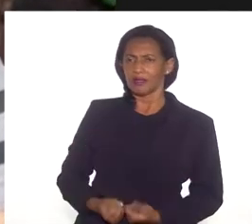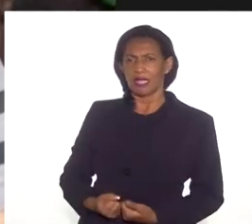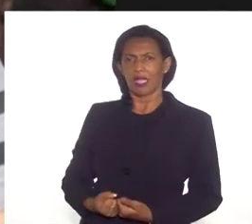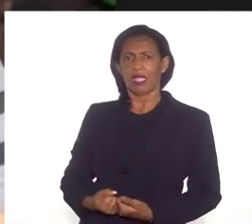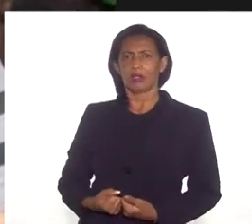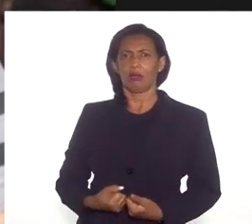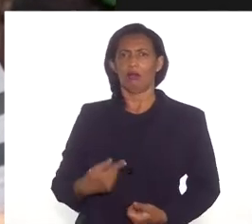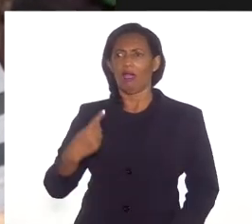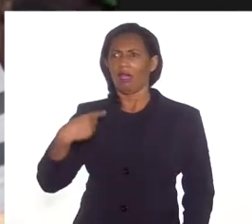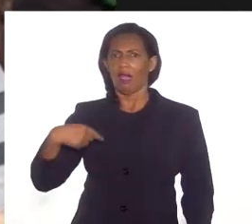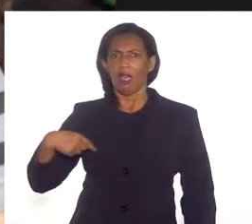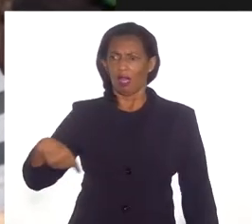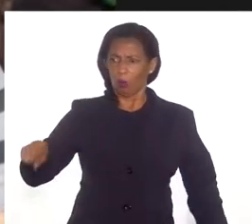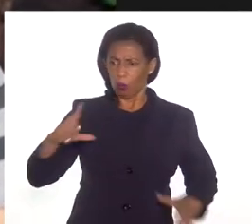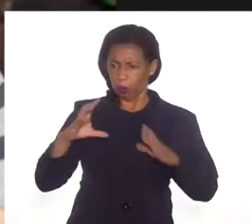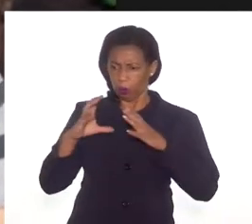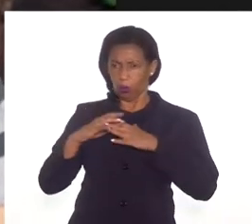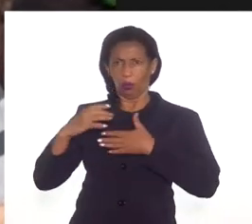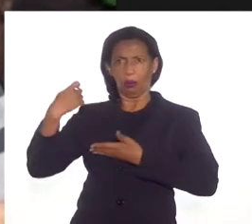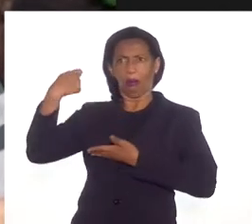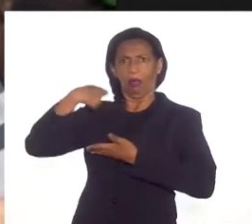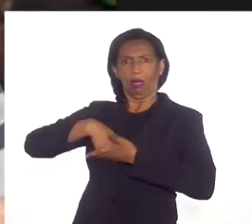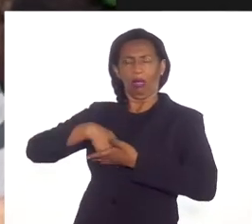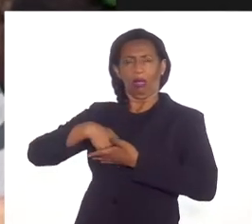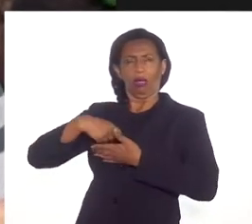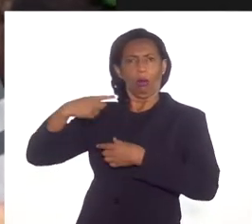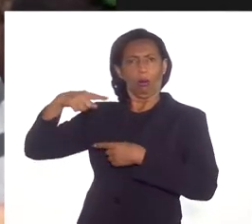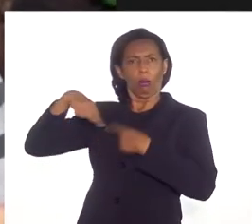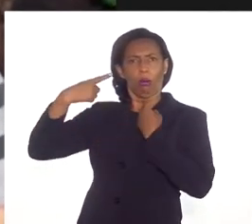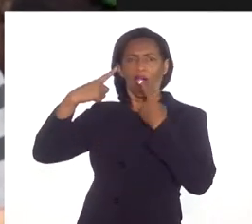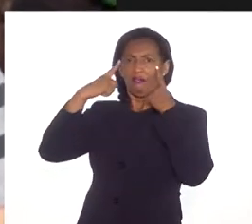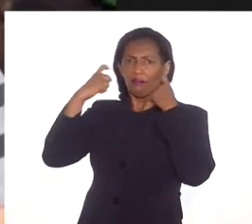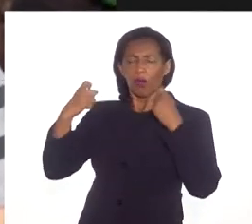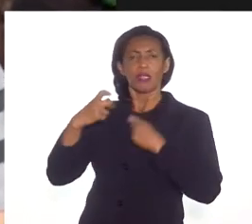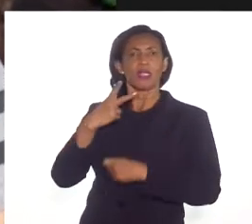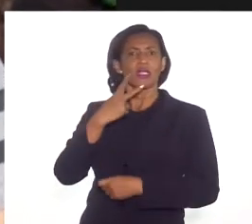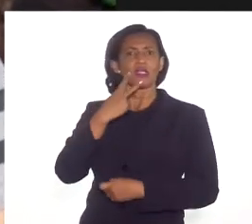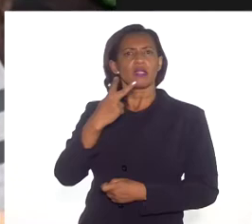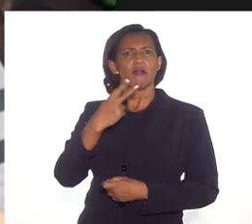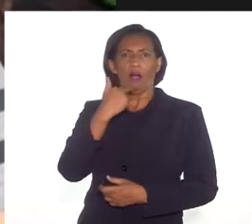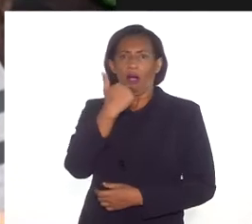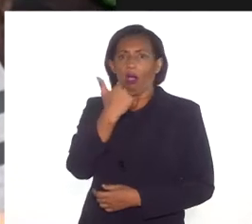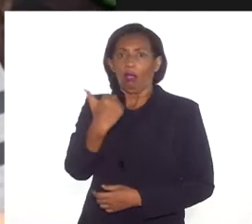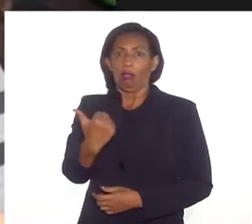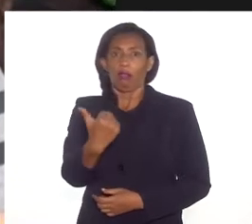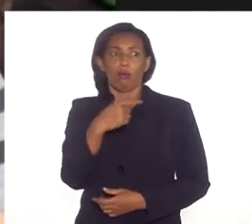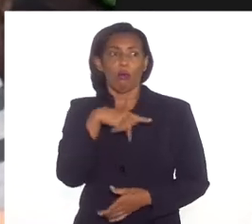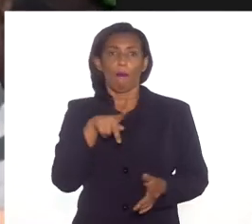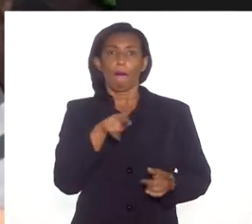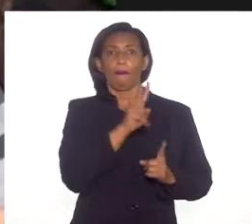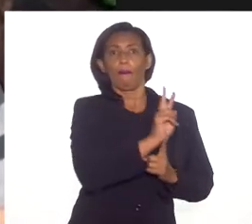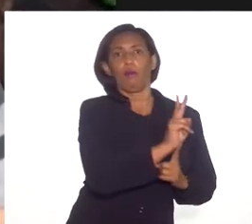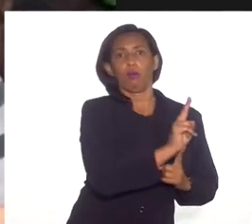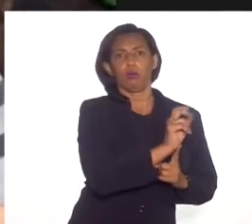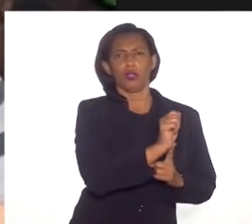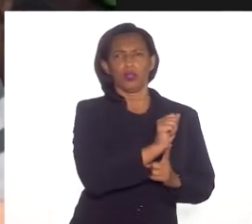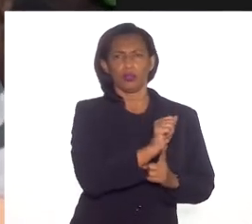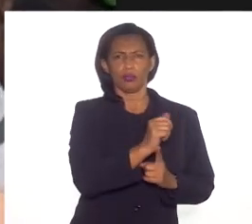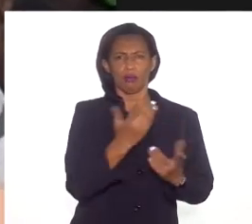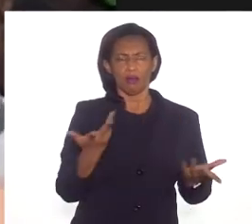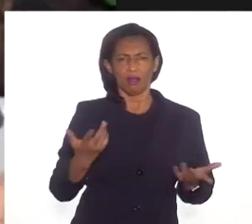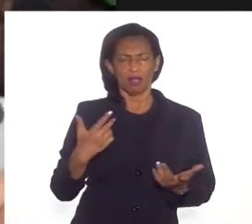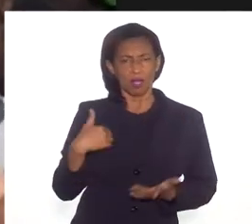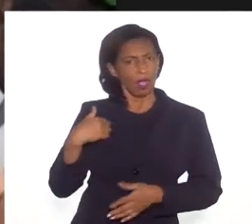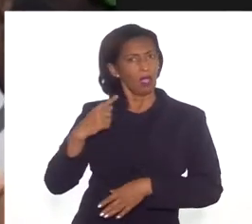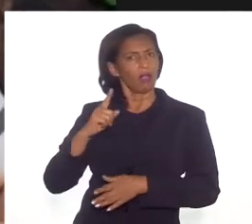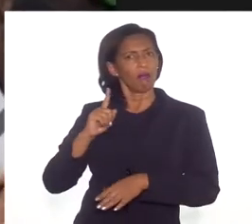a gente acabava sendo punido caso nós fôssemos pegos falando a língua tradicional. E